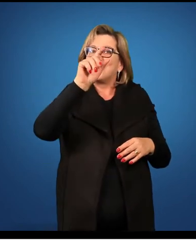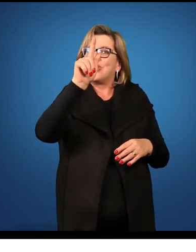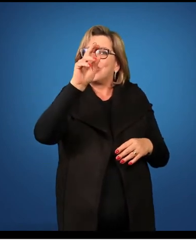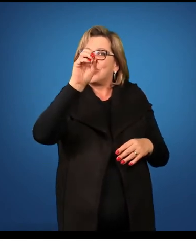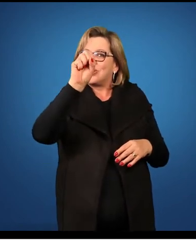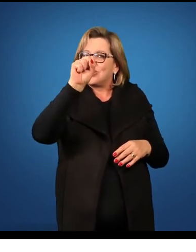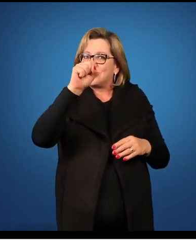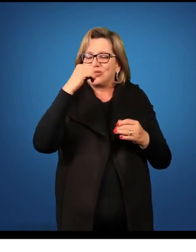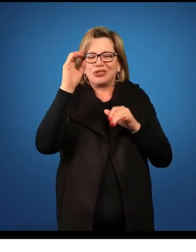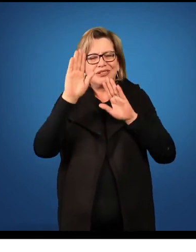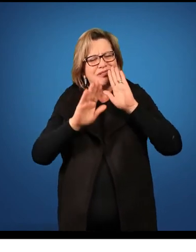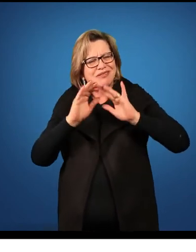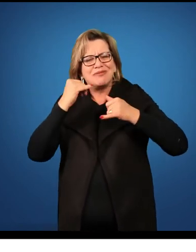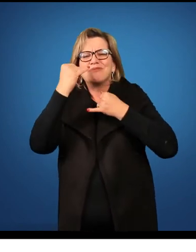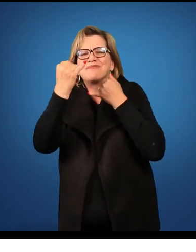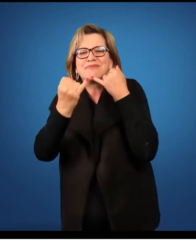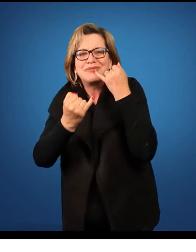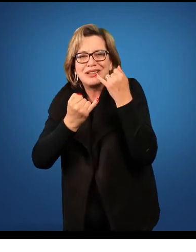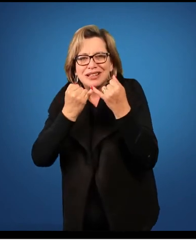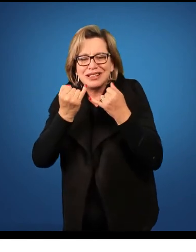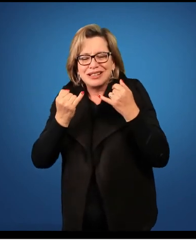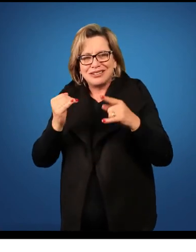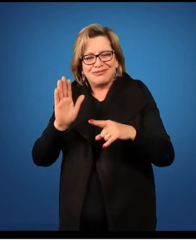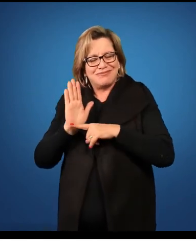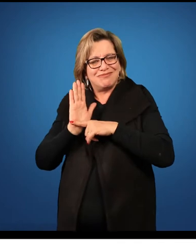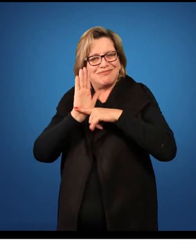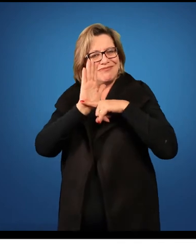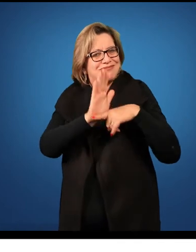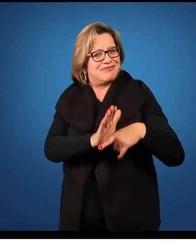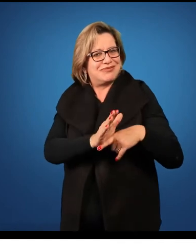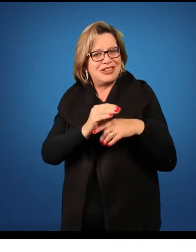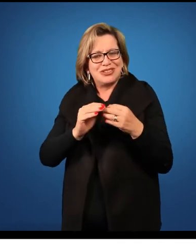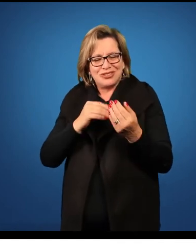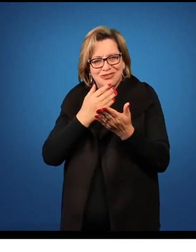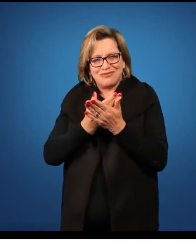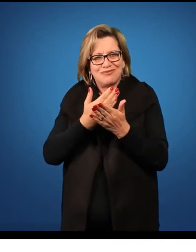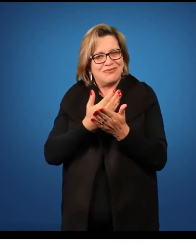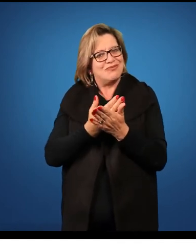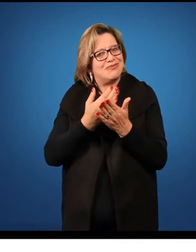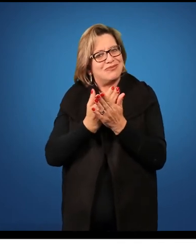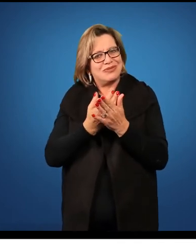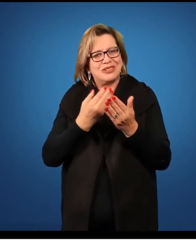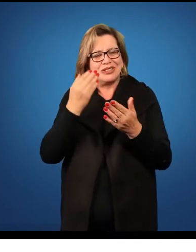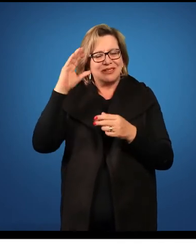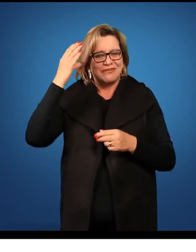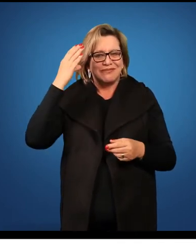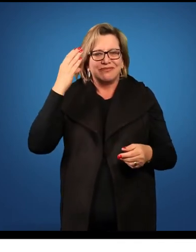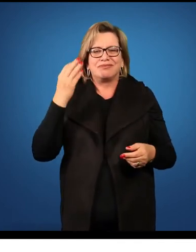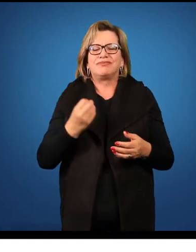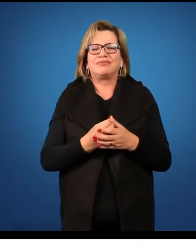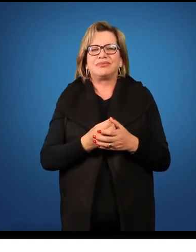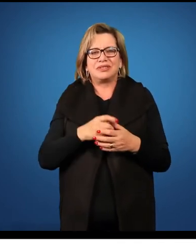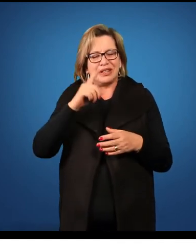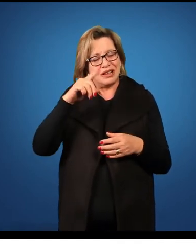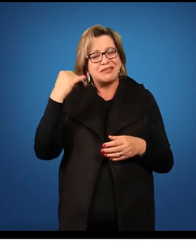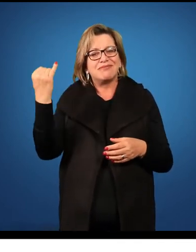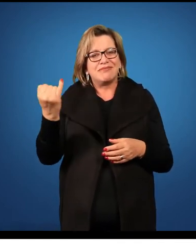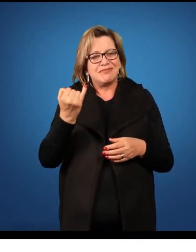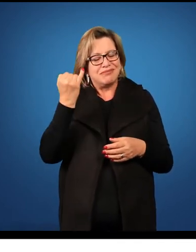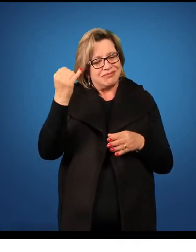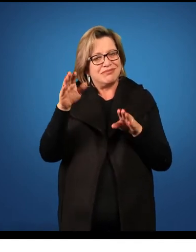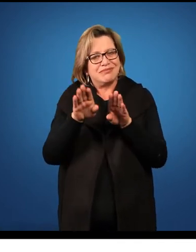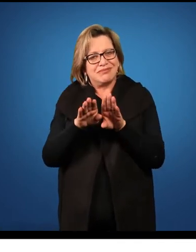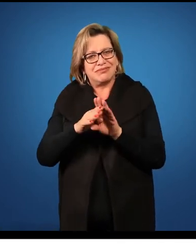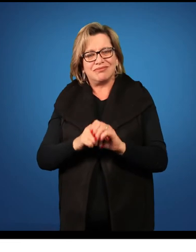nesse caso, alguns brinquedos que nos auxiliem, nesse caso, no estudo da ciência. Então, isso é muito interessante também.